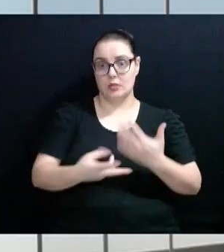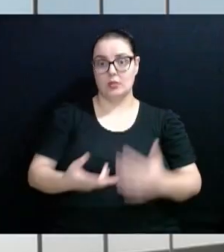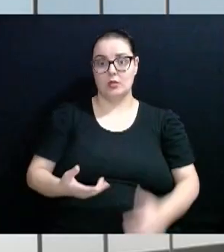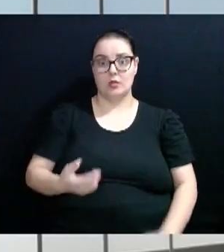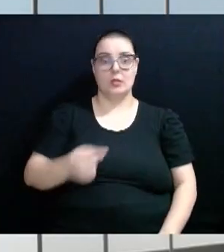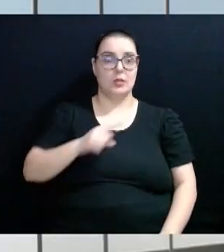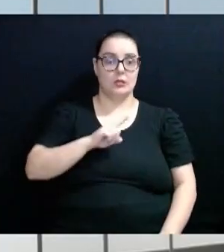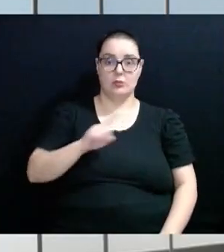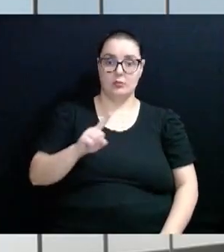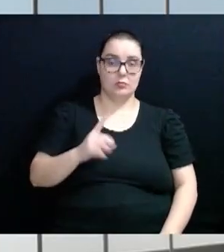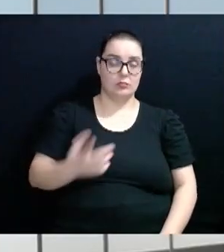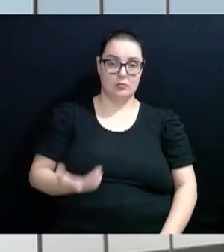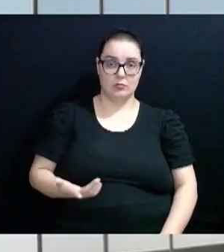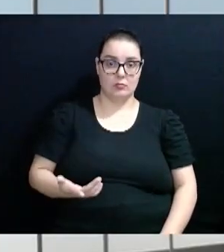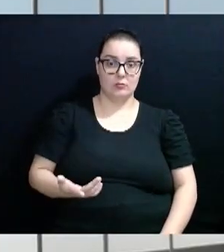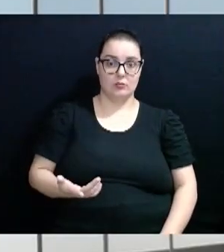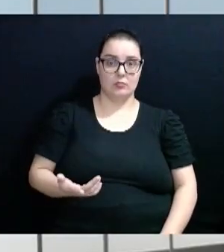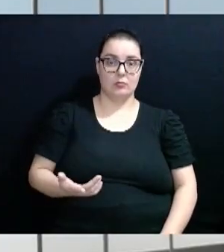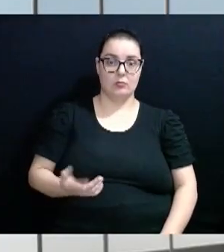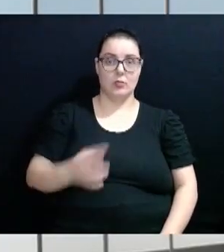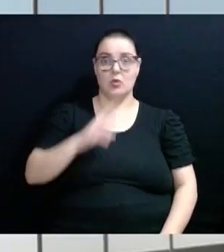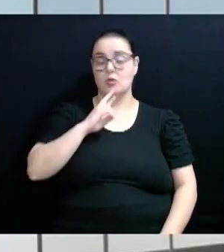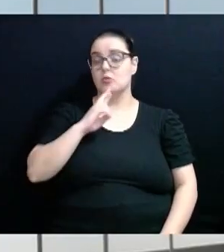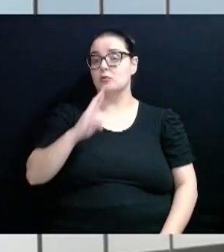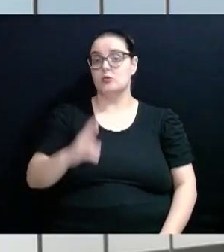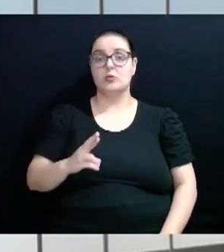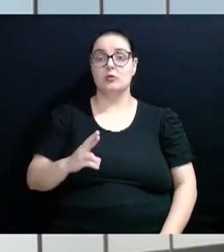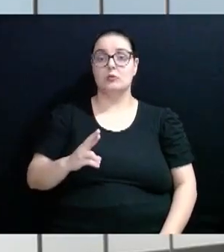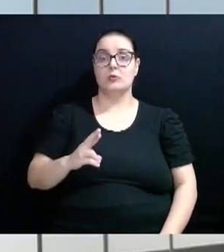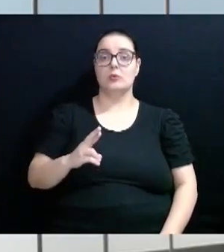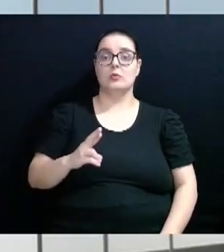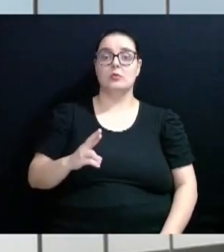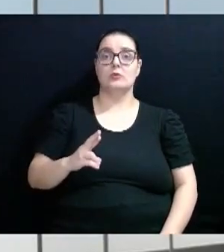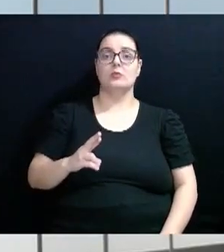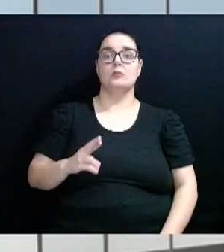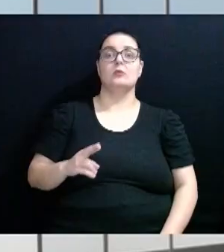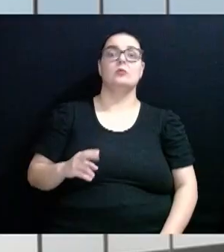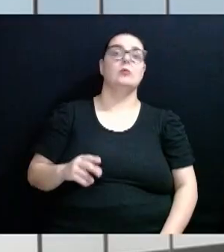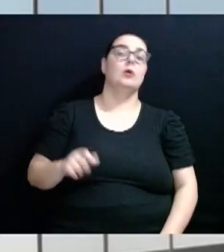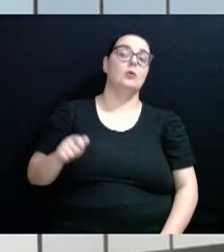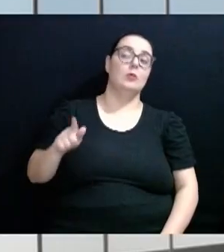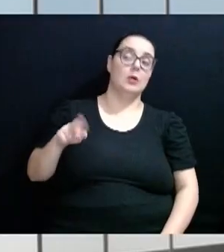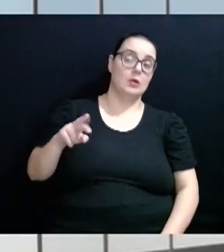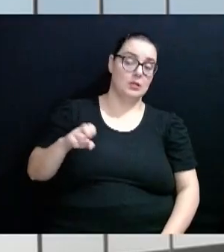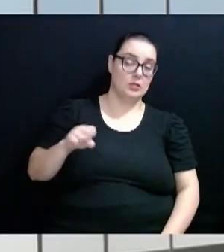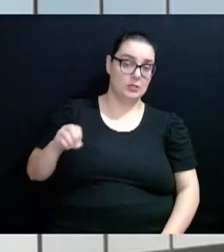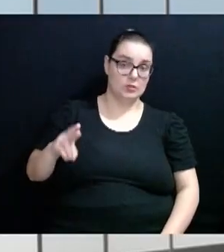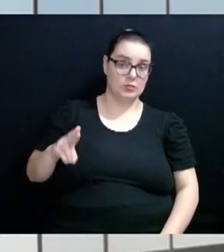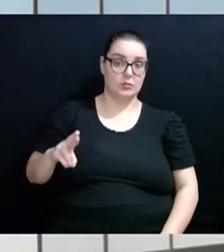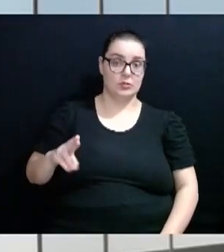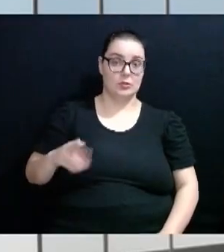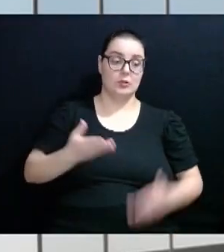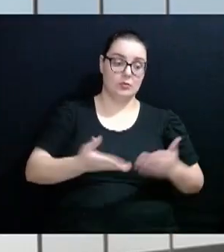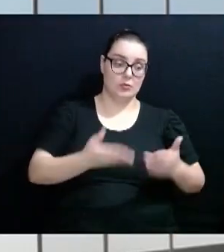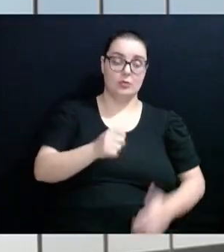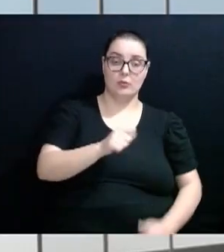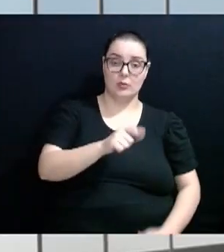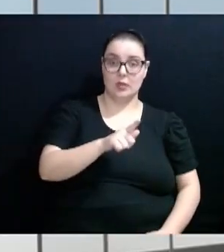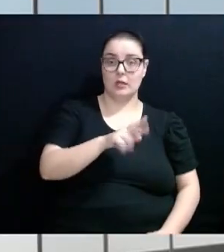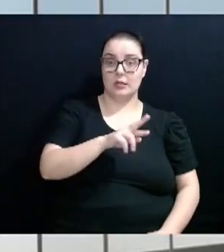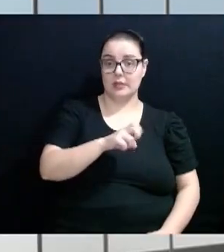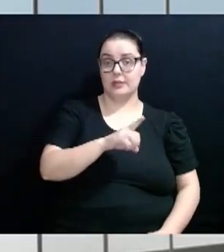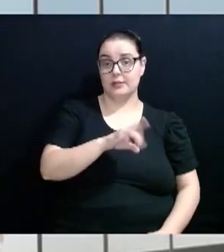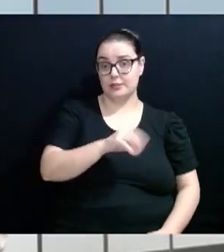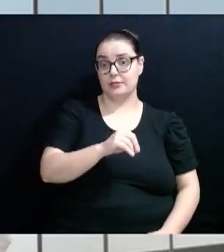apenas responder ao agressor, eu vou também tratar do agredido. Né? Então, o setor que